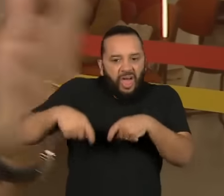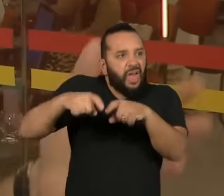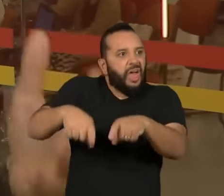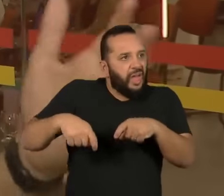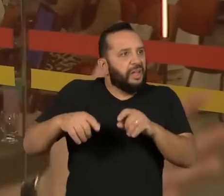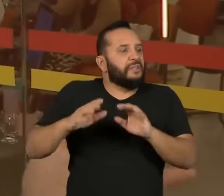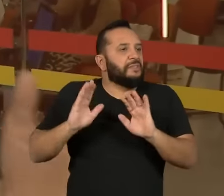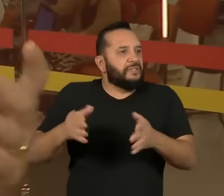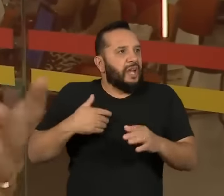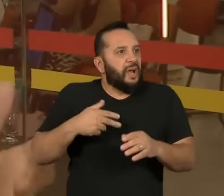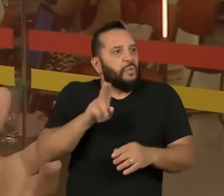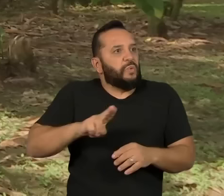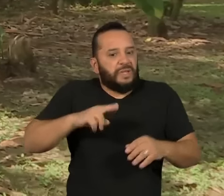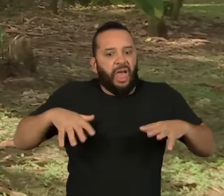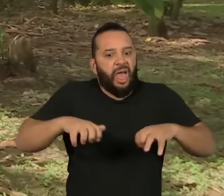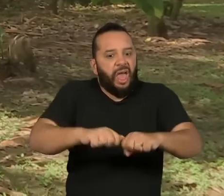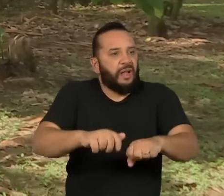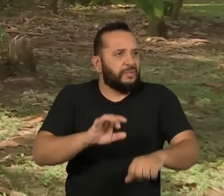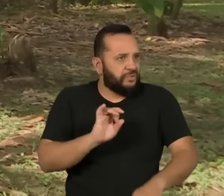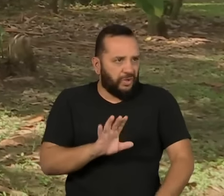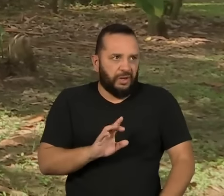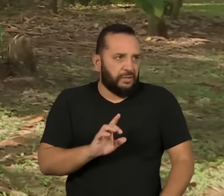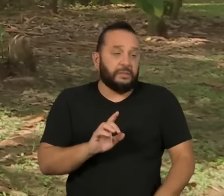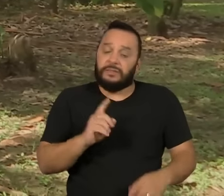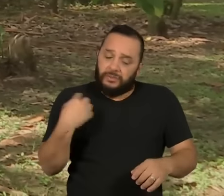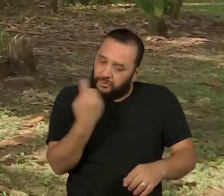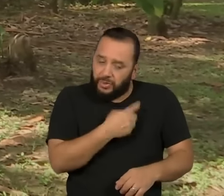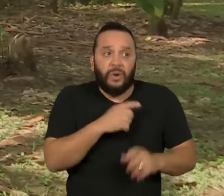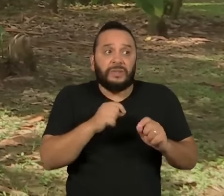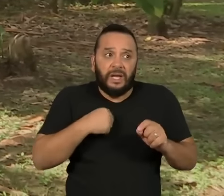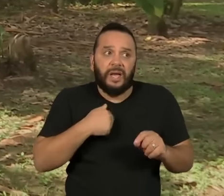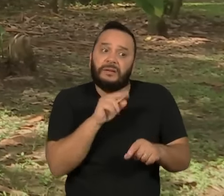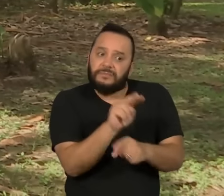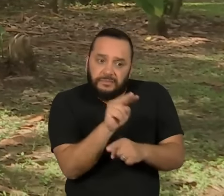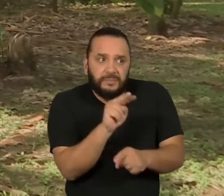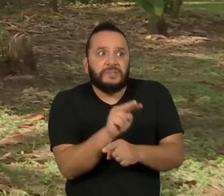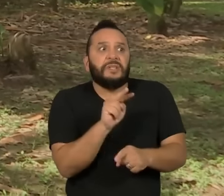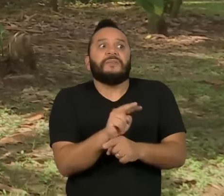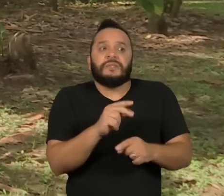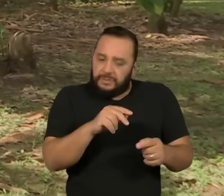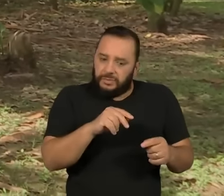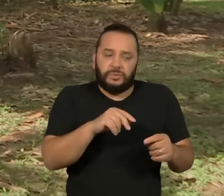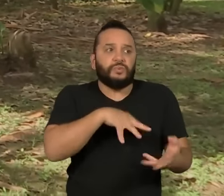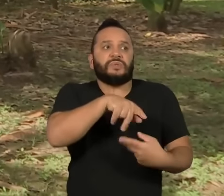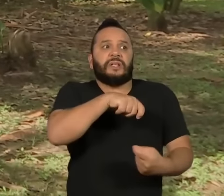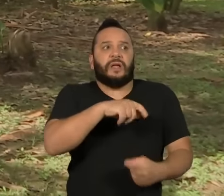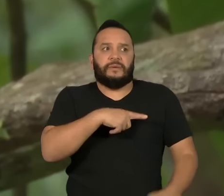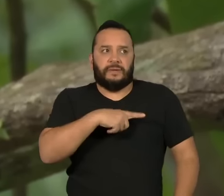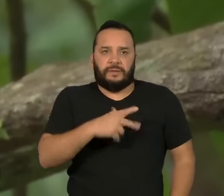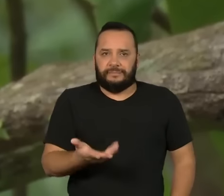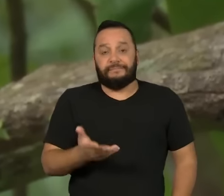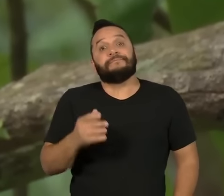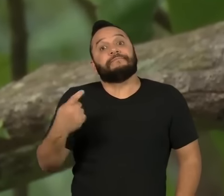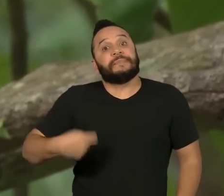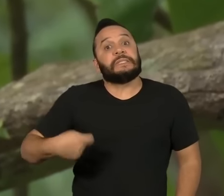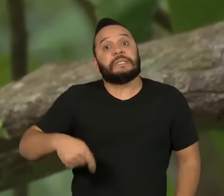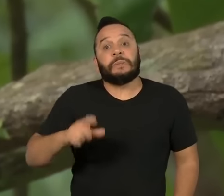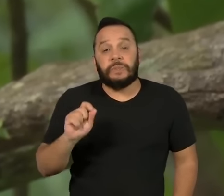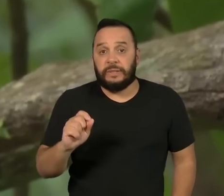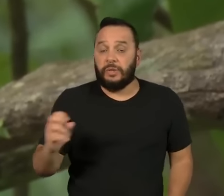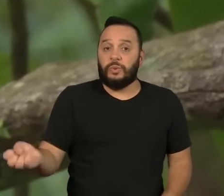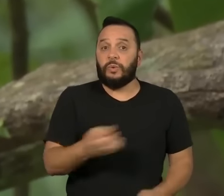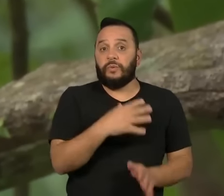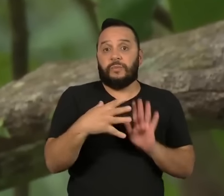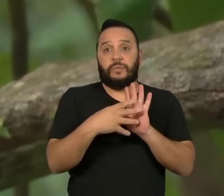matriz genética, digamos assim, da região, que é o açaí. A bioeconomia deve ser entendida e praticada como um novo modelo